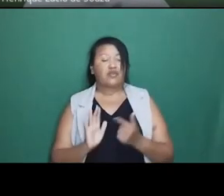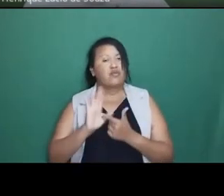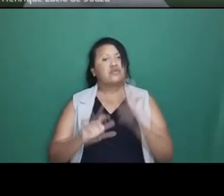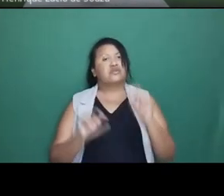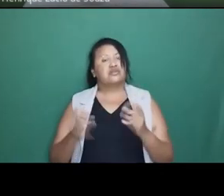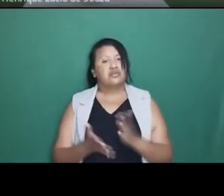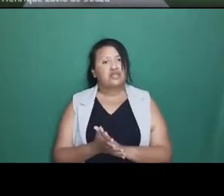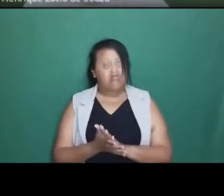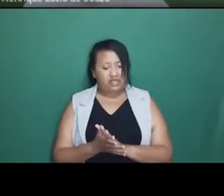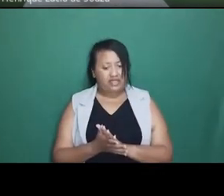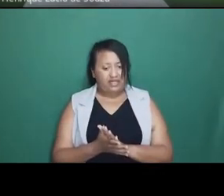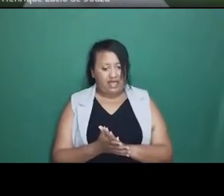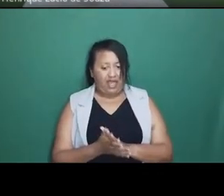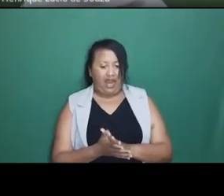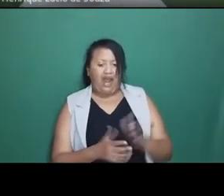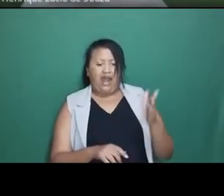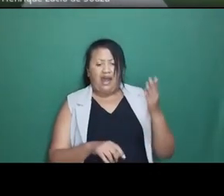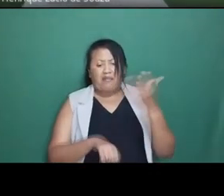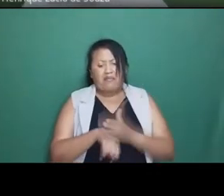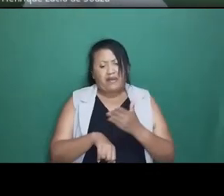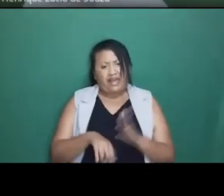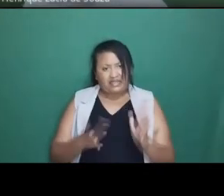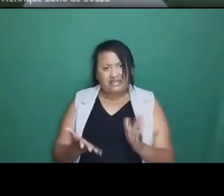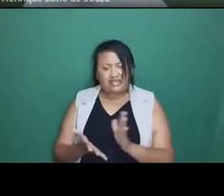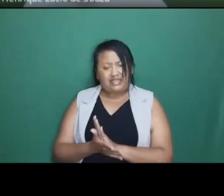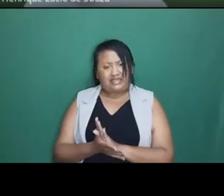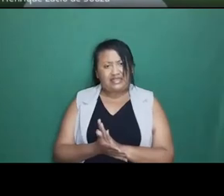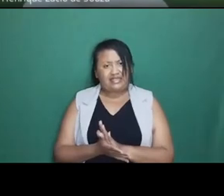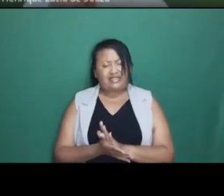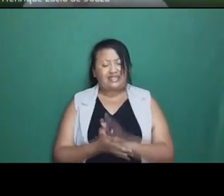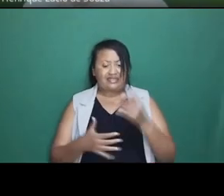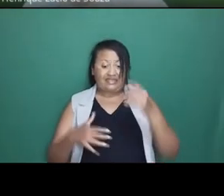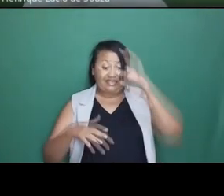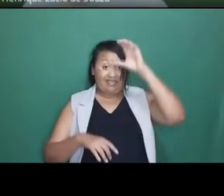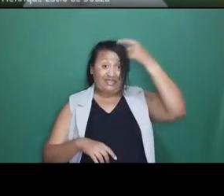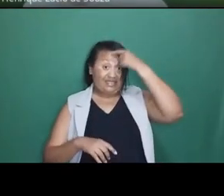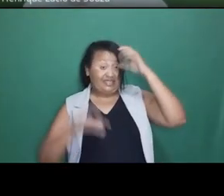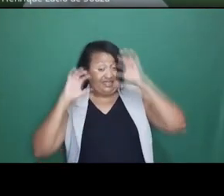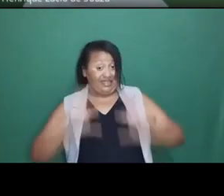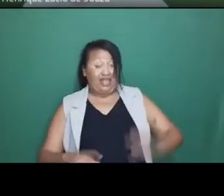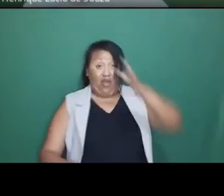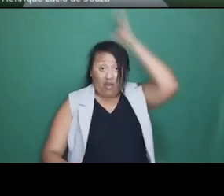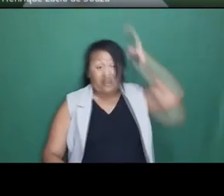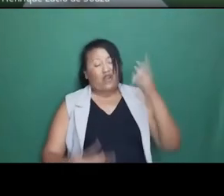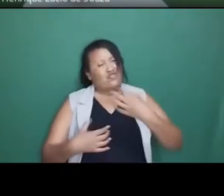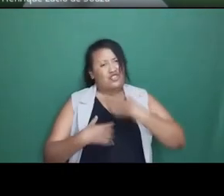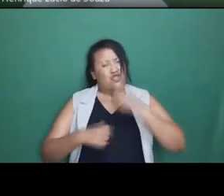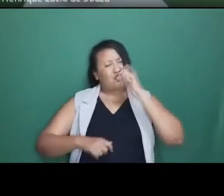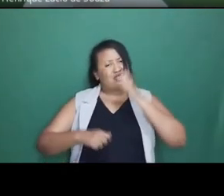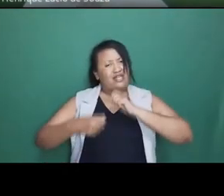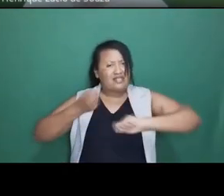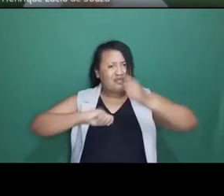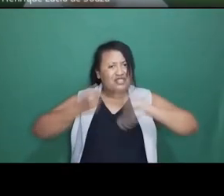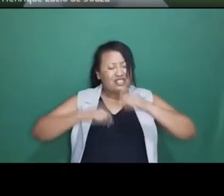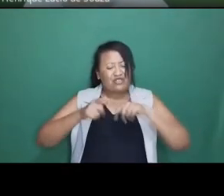que a concessão da Cidadania Romana tá falando dessas antiguidade era uma forma de administrar imenso